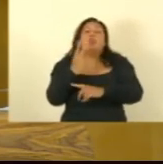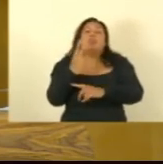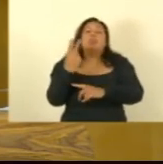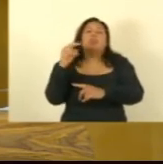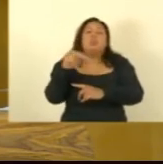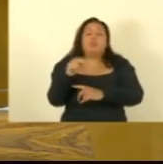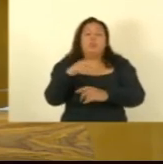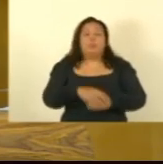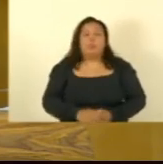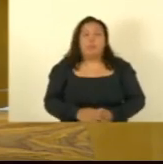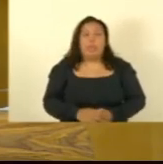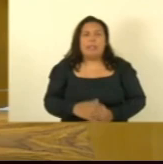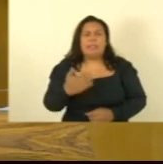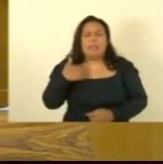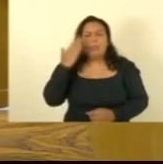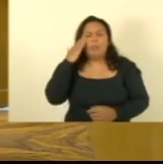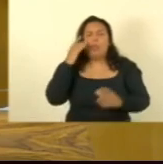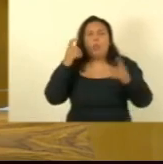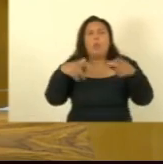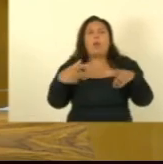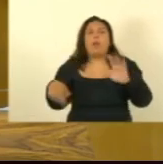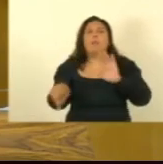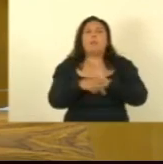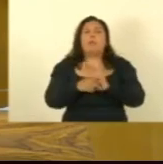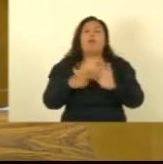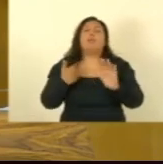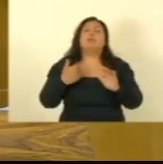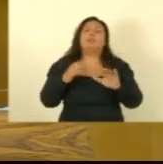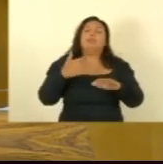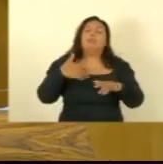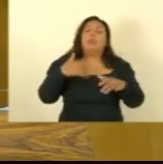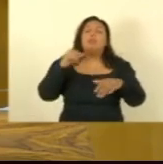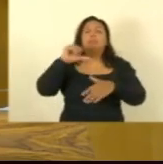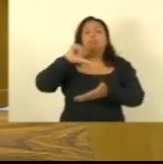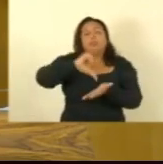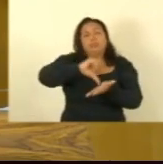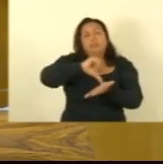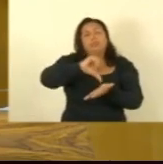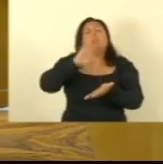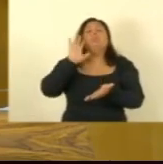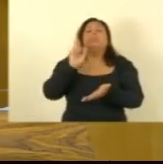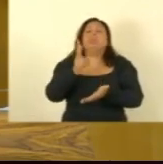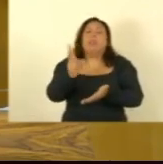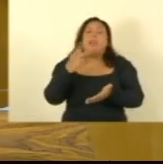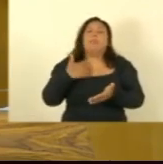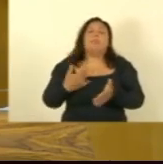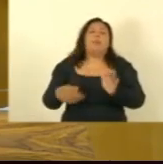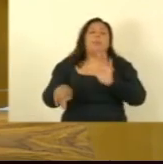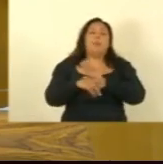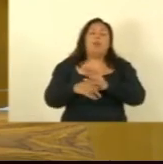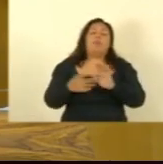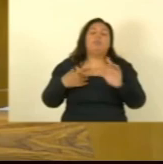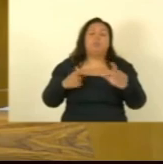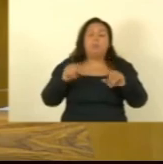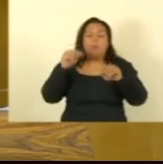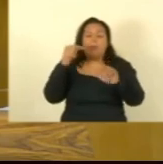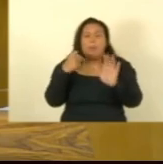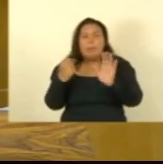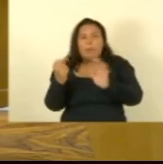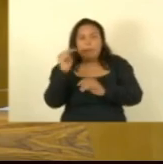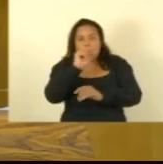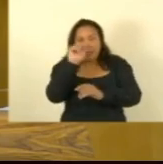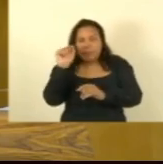em lugar nobre na capital, ergueu 3 marcos verticais, perfurados em um só círculo, que